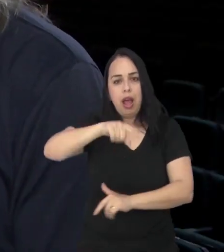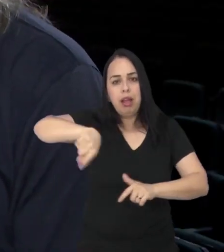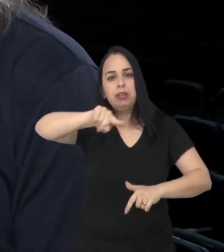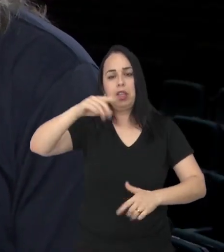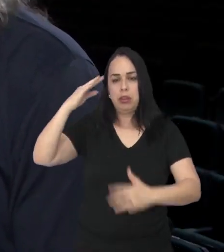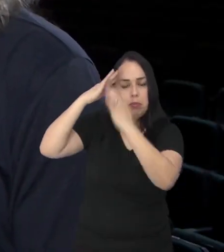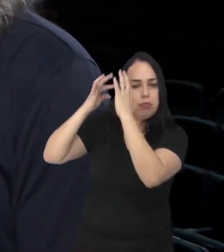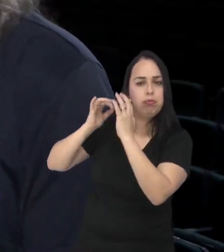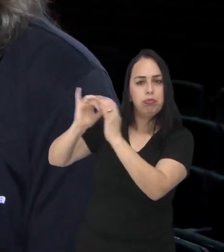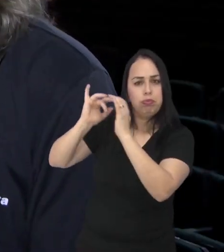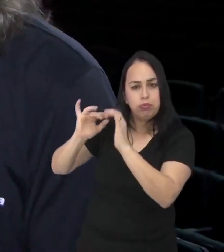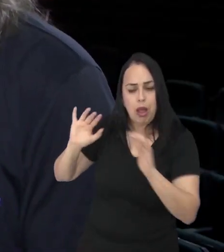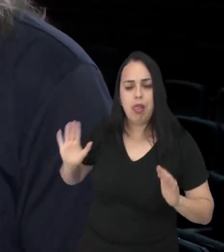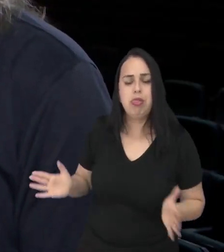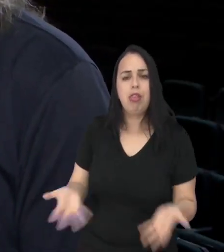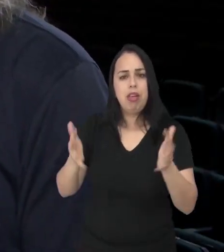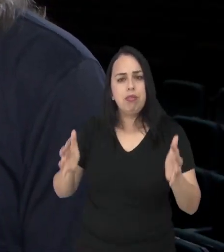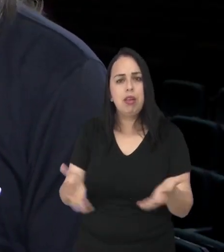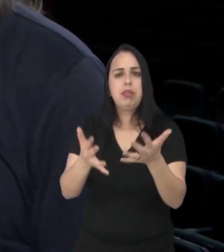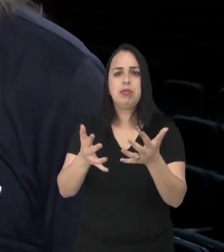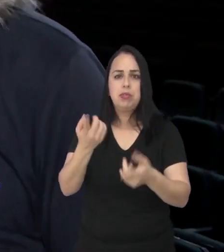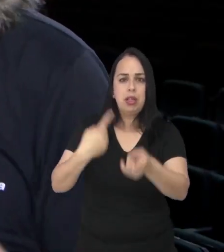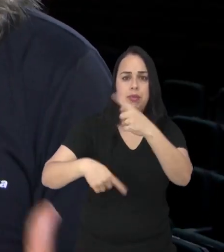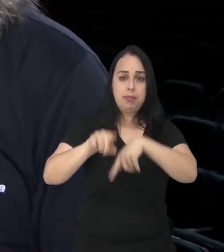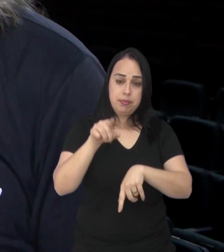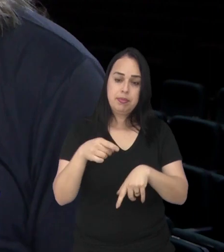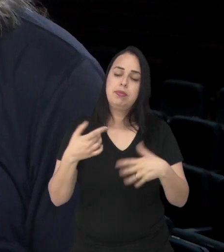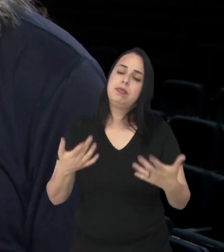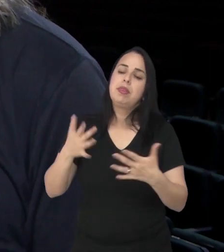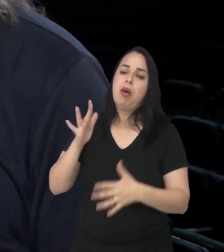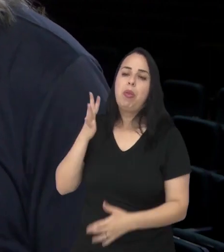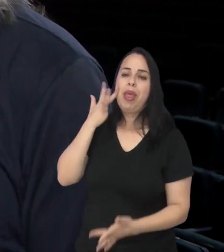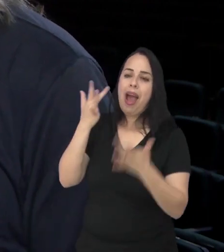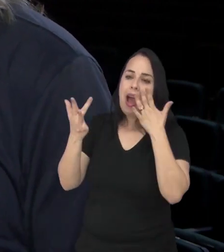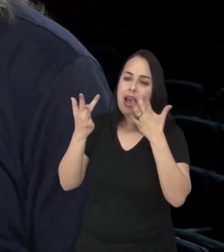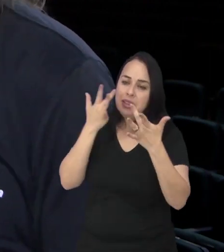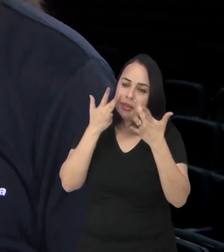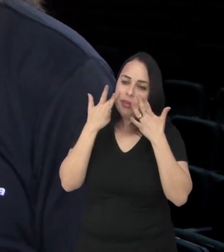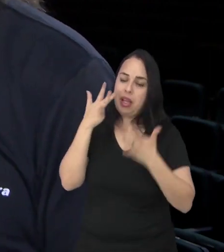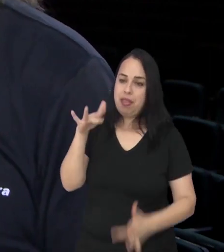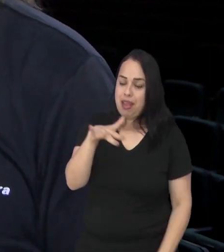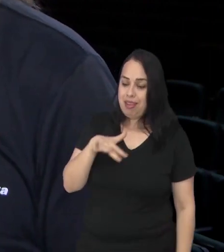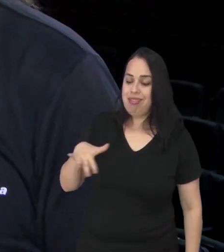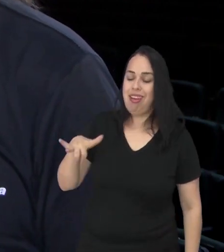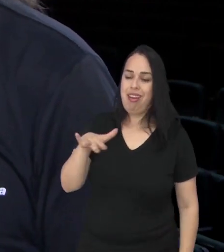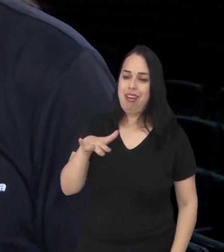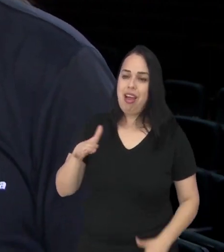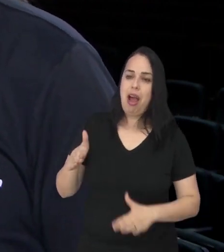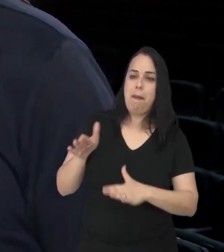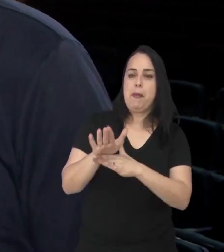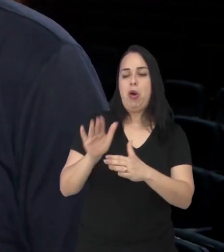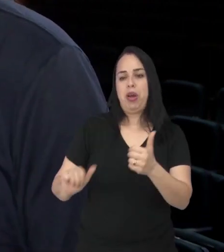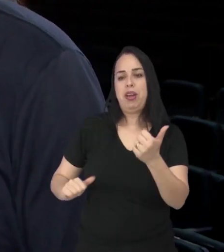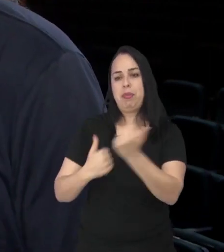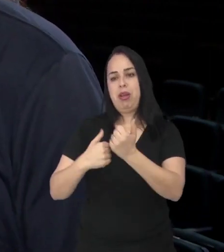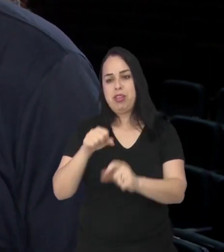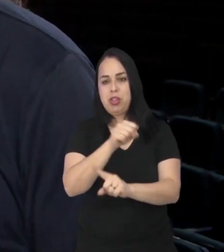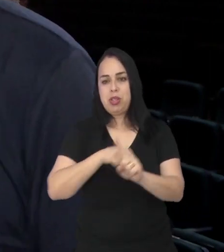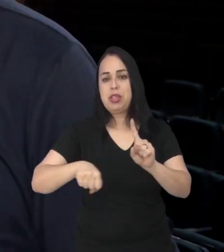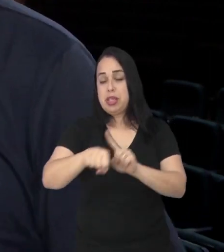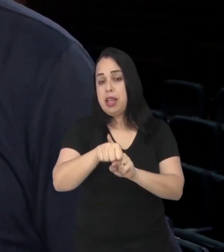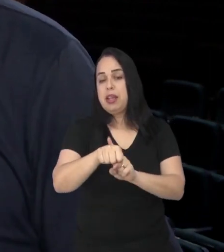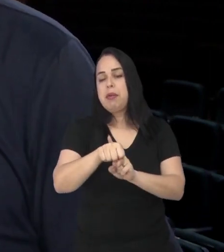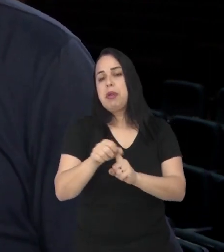com esse desenvolvimento da sociedade, né, com esses avanços. O teatro, dentro desse lugar social, ele serve muito para isso,